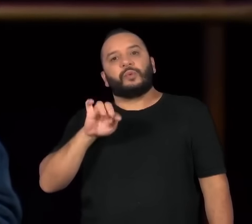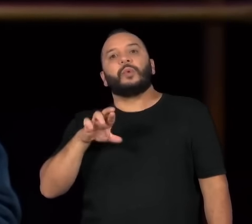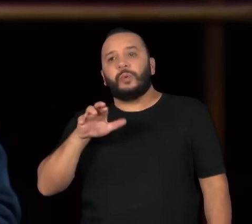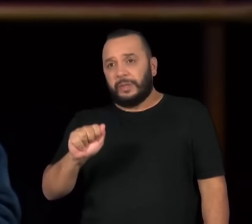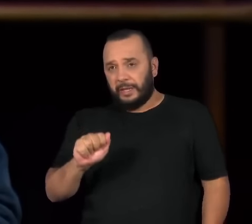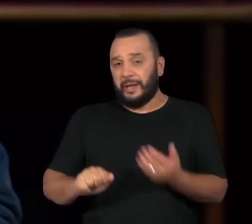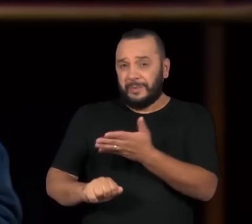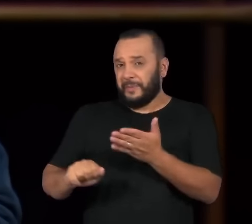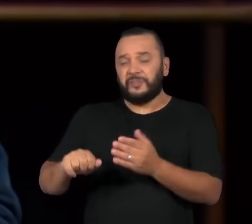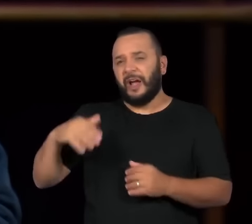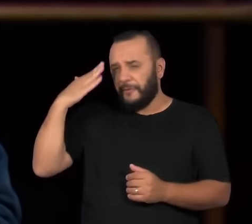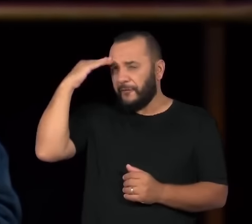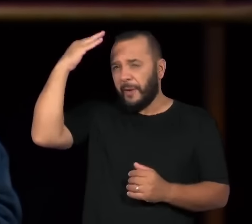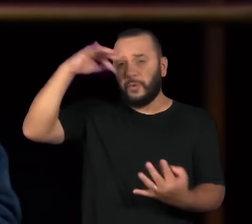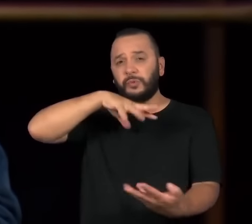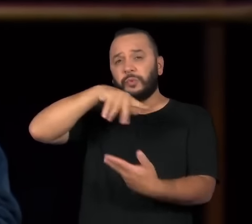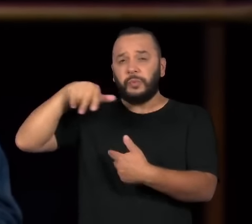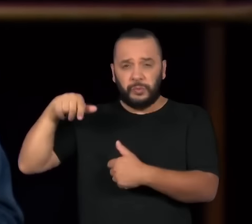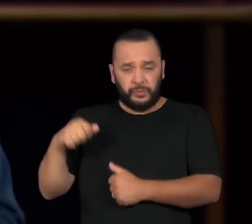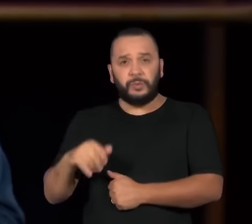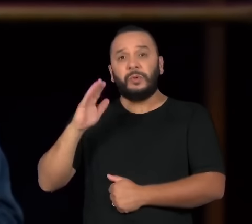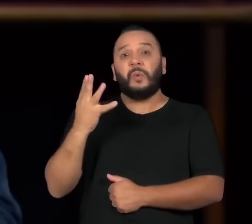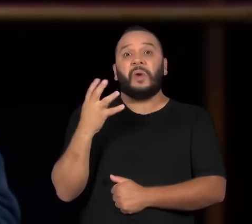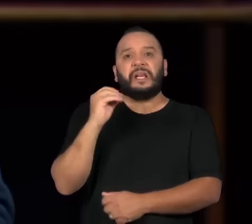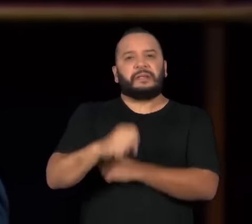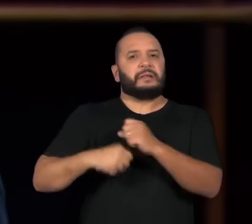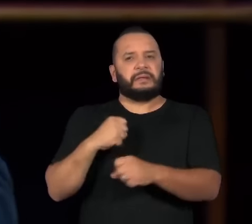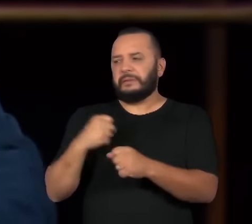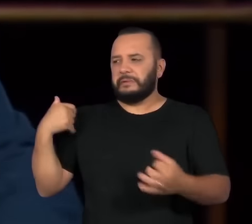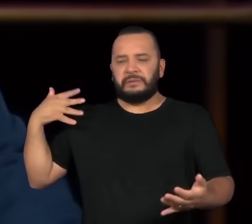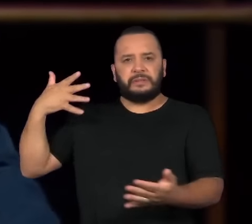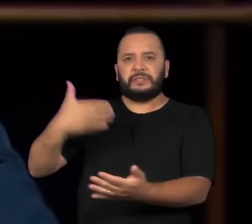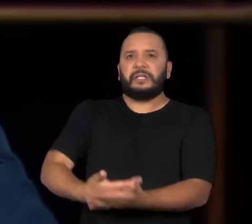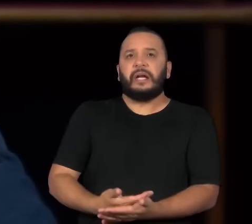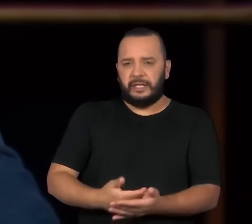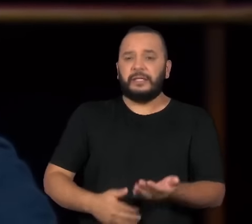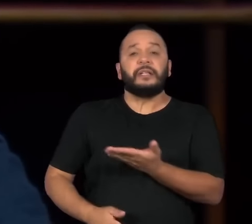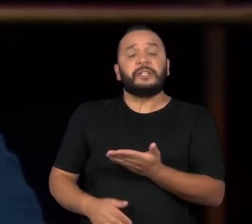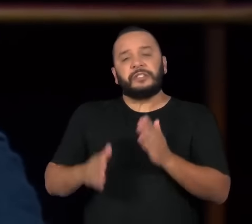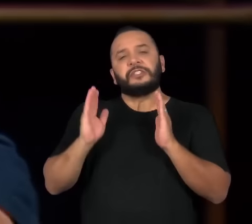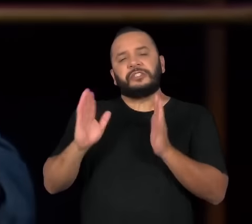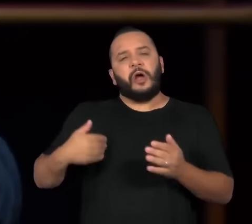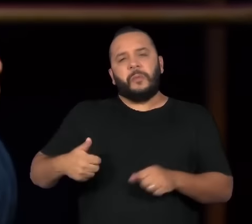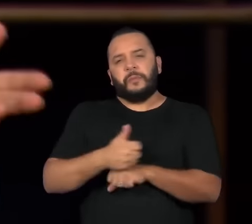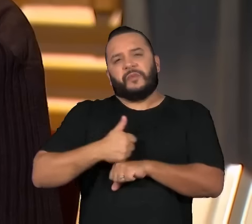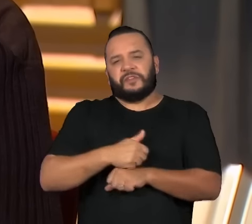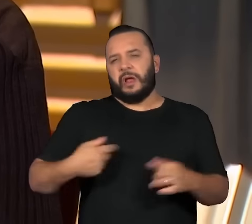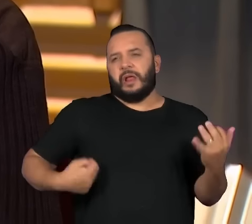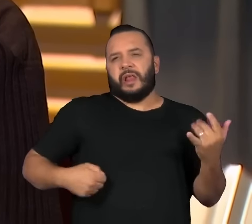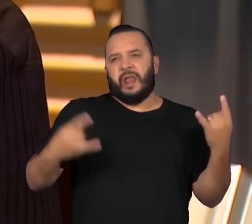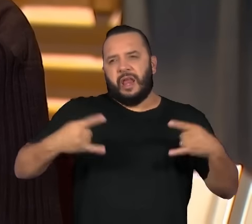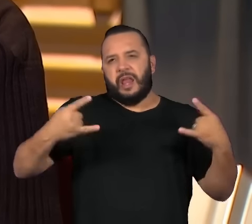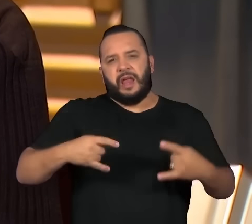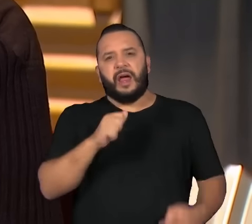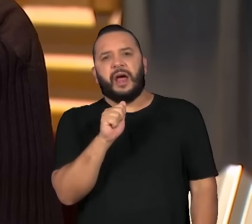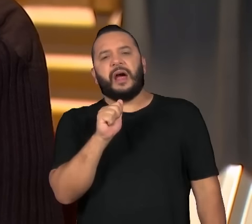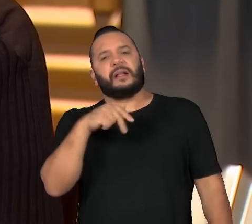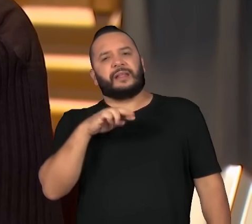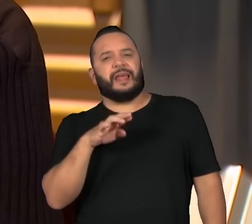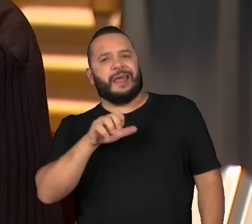amada e respeitada mundo afora há quase 40 anos. O Paganini do metal, Andreas